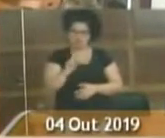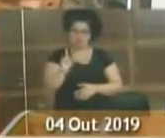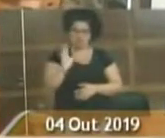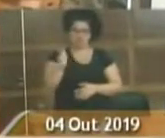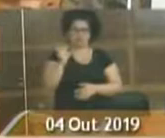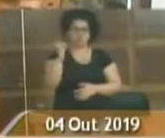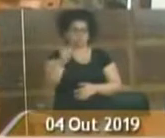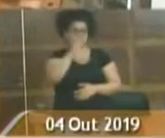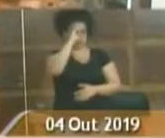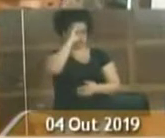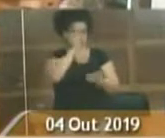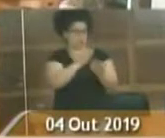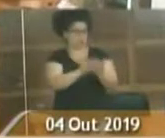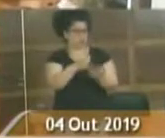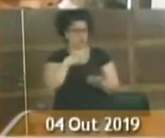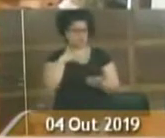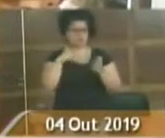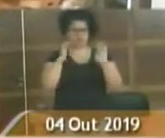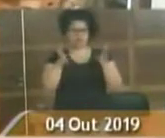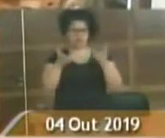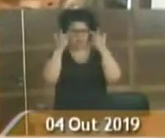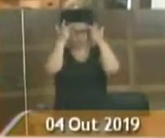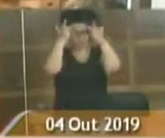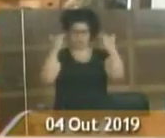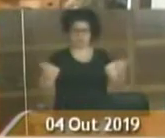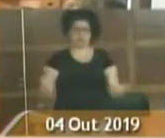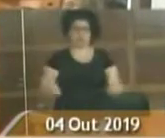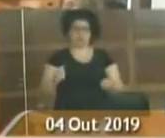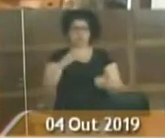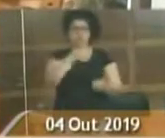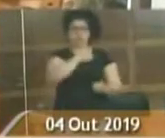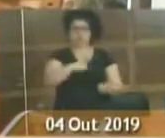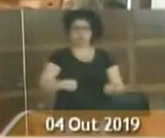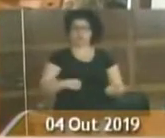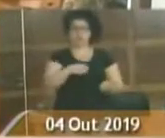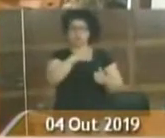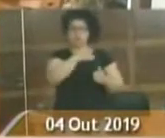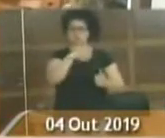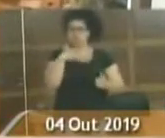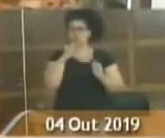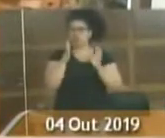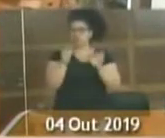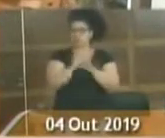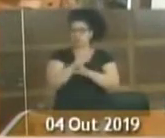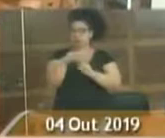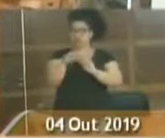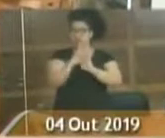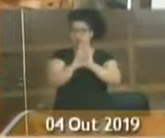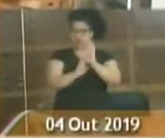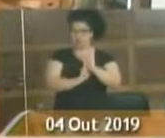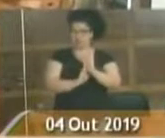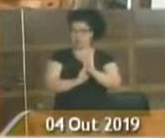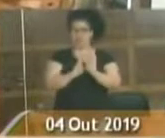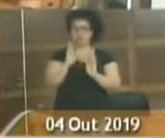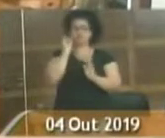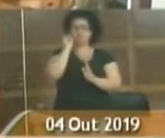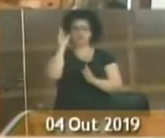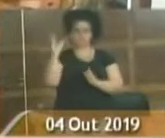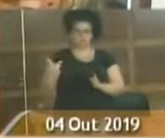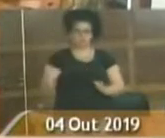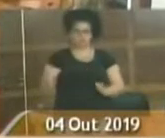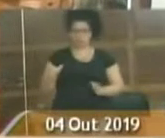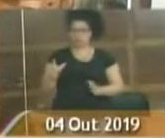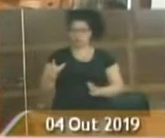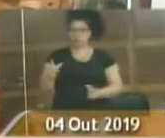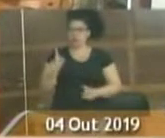foi, já é normalizado já até pelo Ministério da Saúde. É regra, tá? Animal, o gato acima